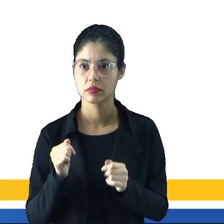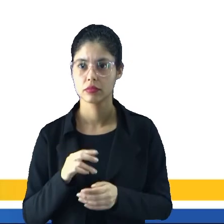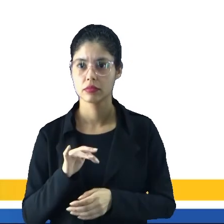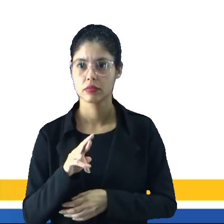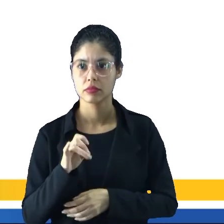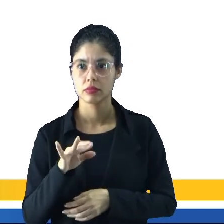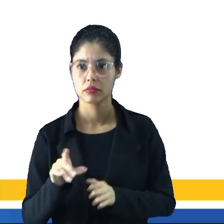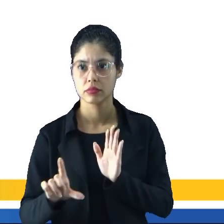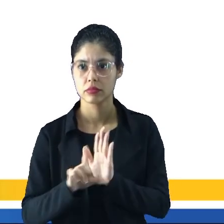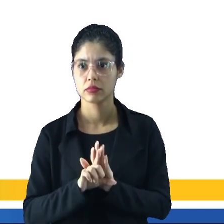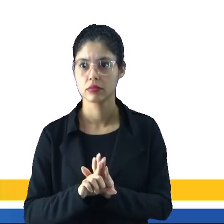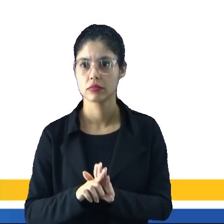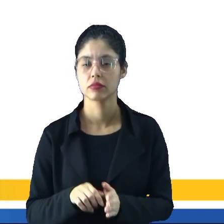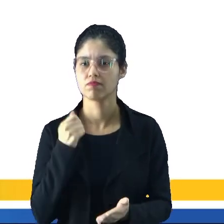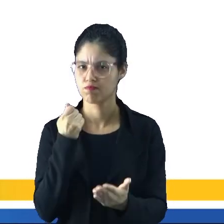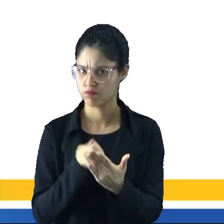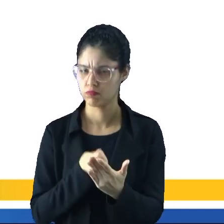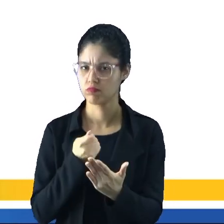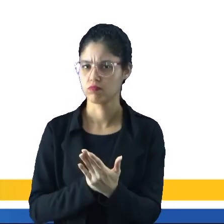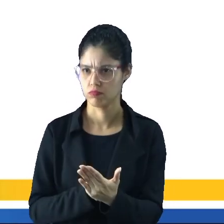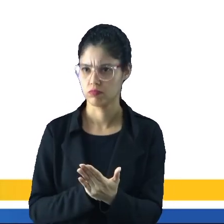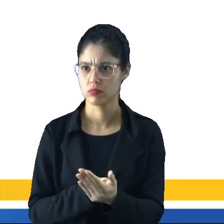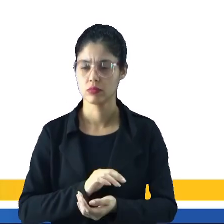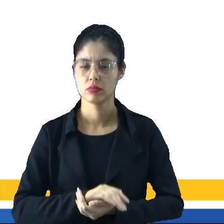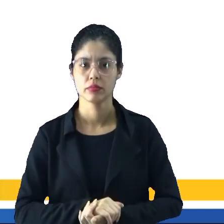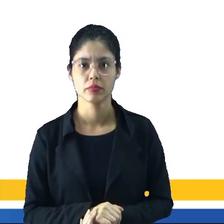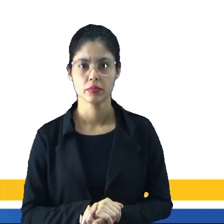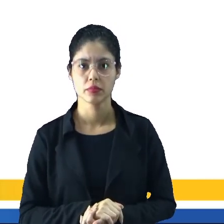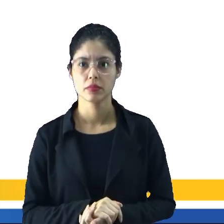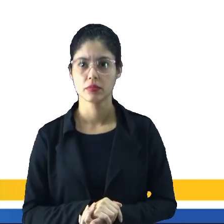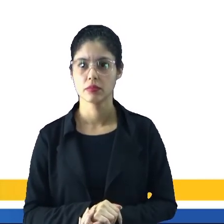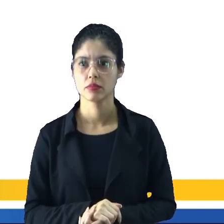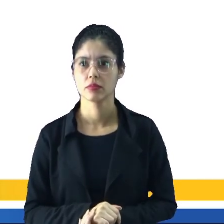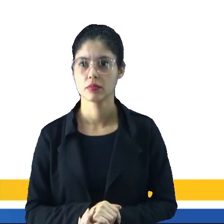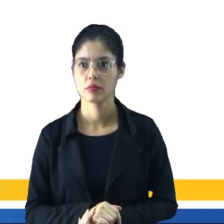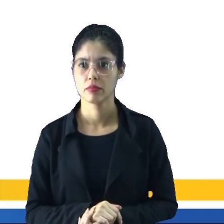linha e infringem a lei, ser muito duro.